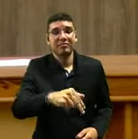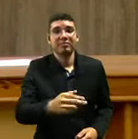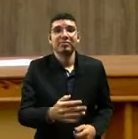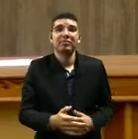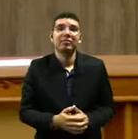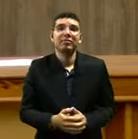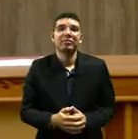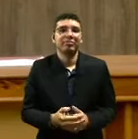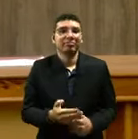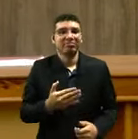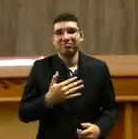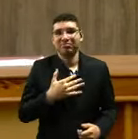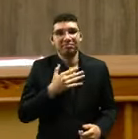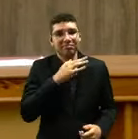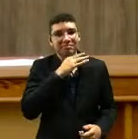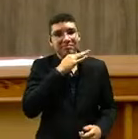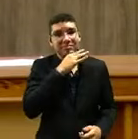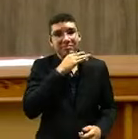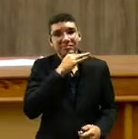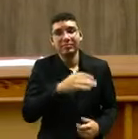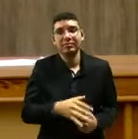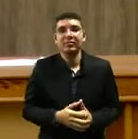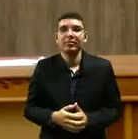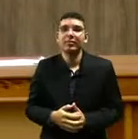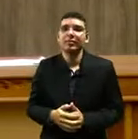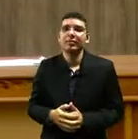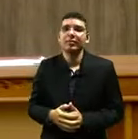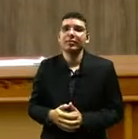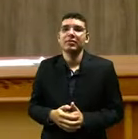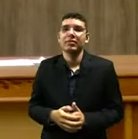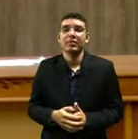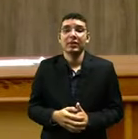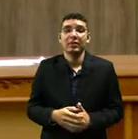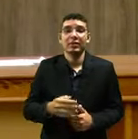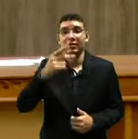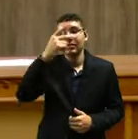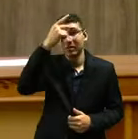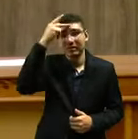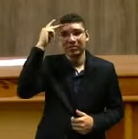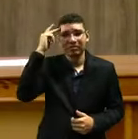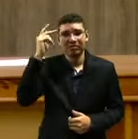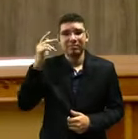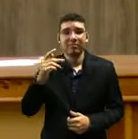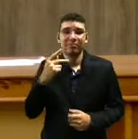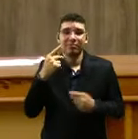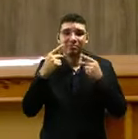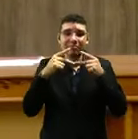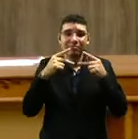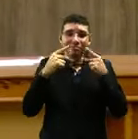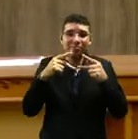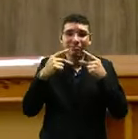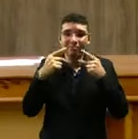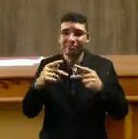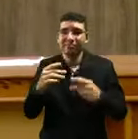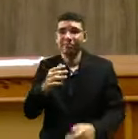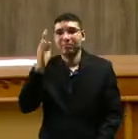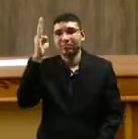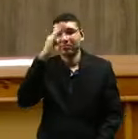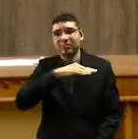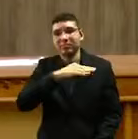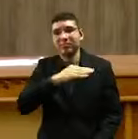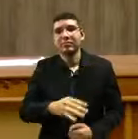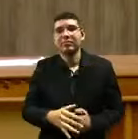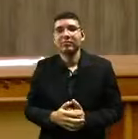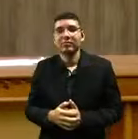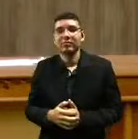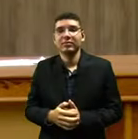fazer eu não sei como é que tu a frequenta a igreja daquele pastor ele agorinha saiu dali de casa comendo açaí que eu não sei para que que